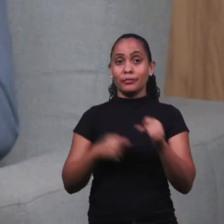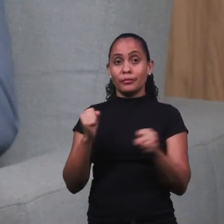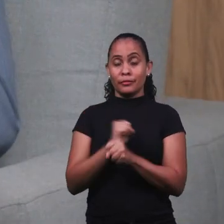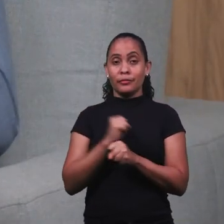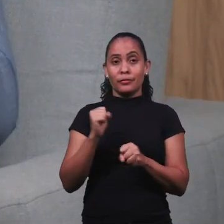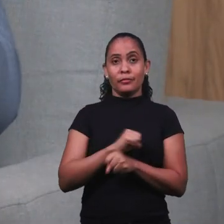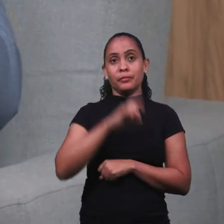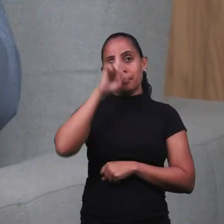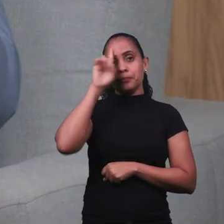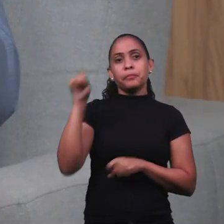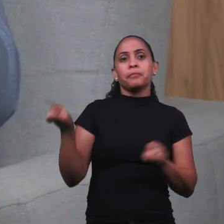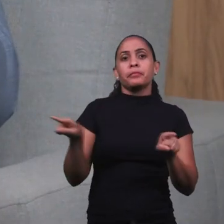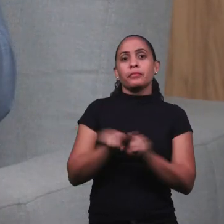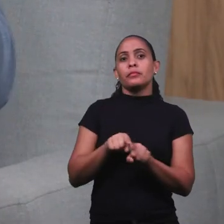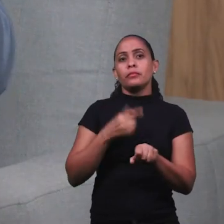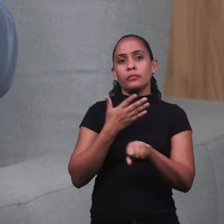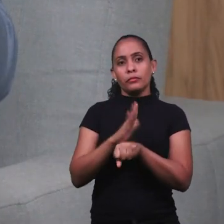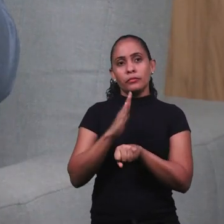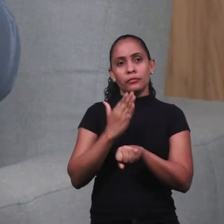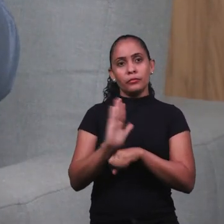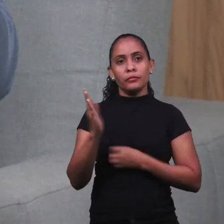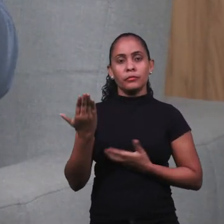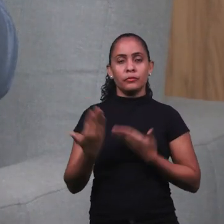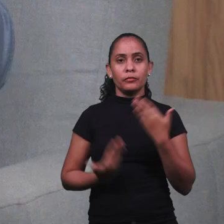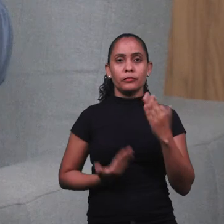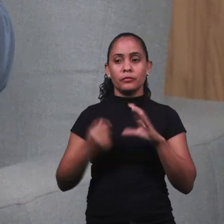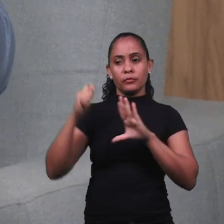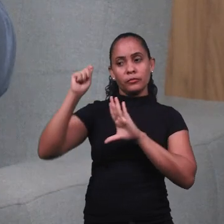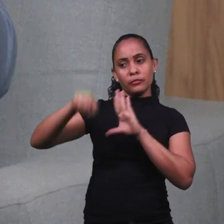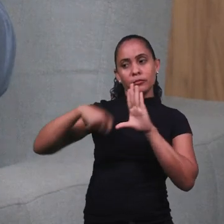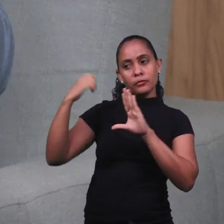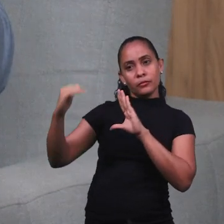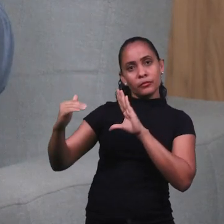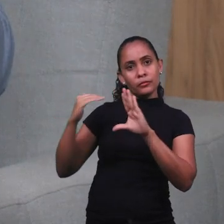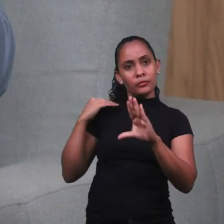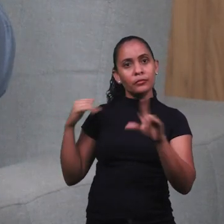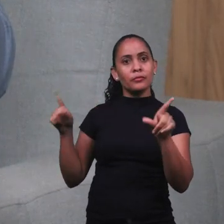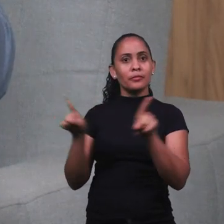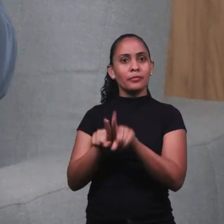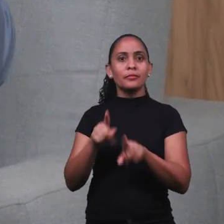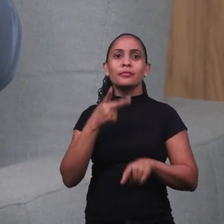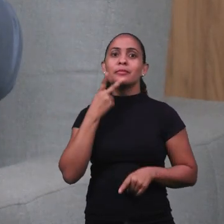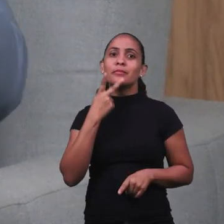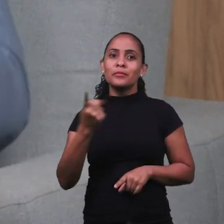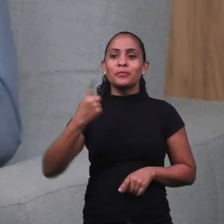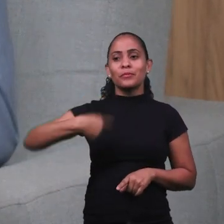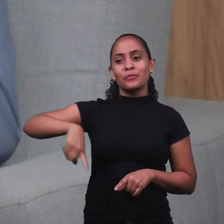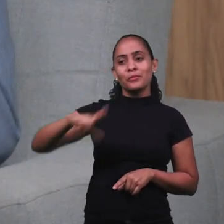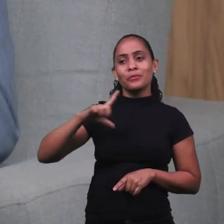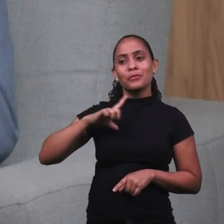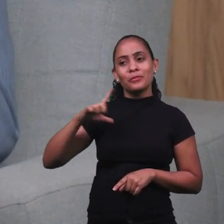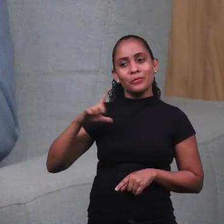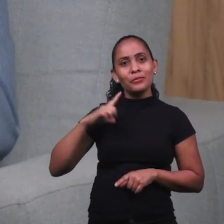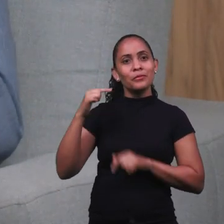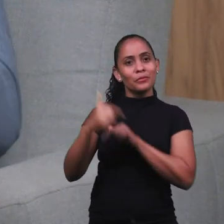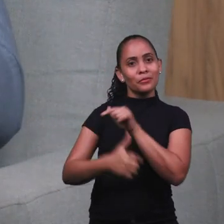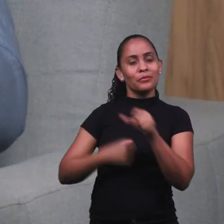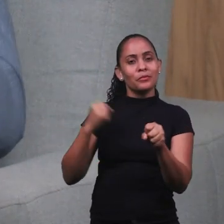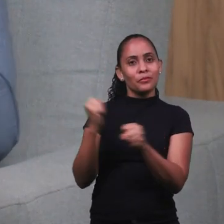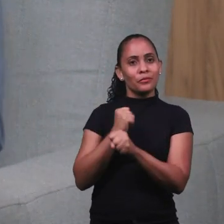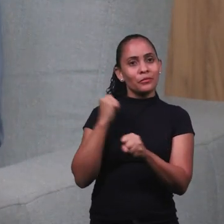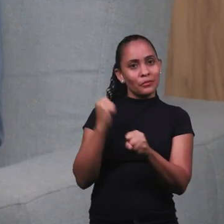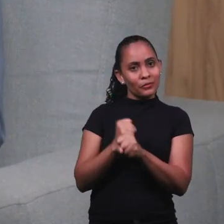prática, né, os nossos próprios irmãos enviando aqui os seus vídeos e nos contando o que eles têm feito na obra, a